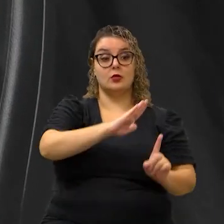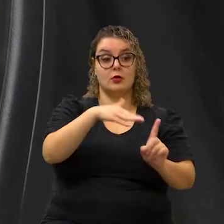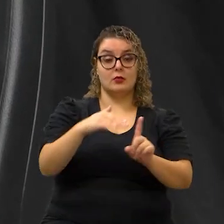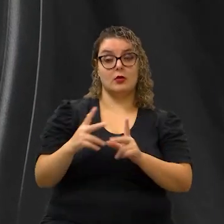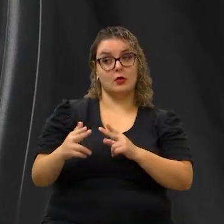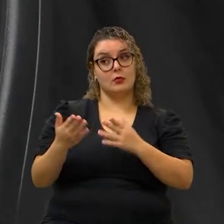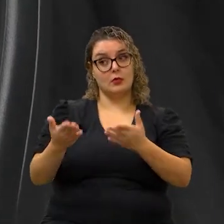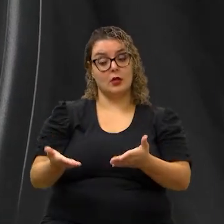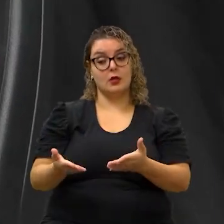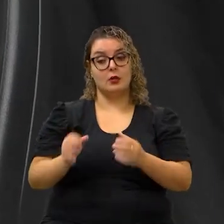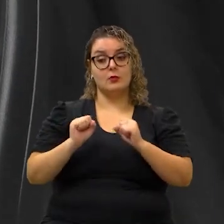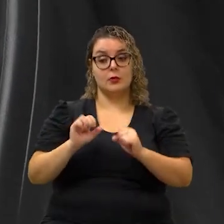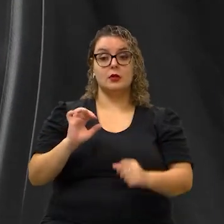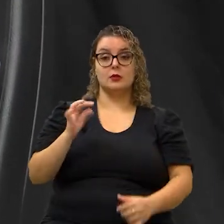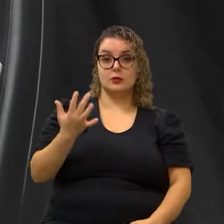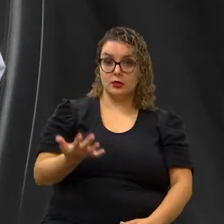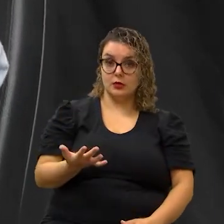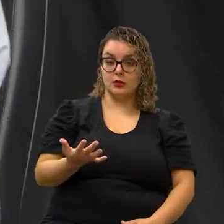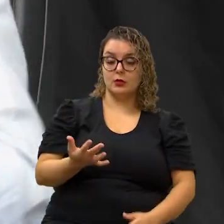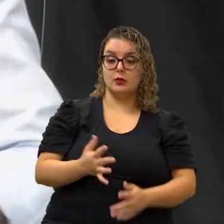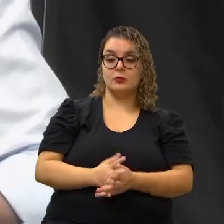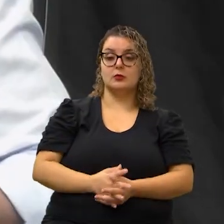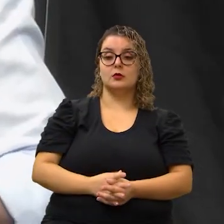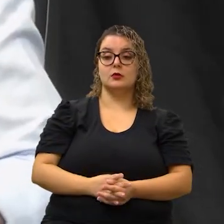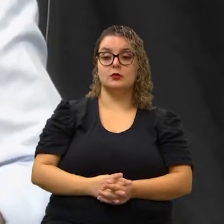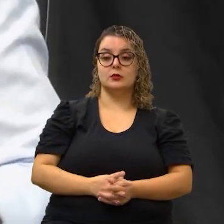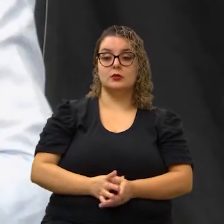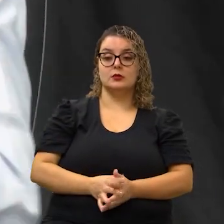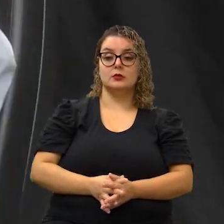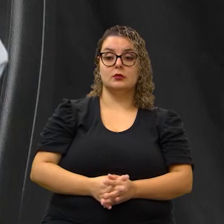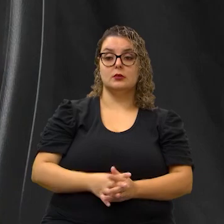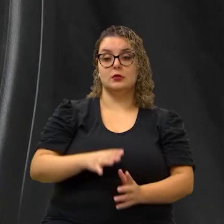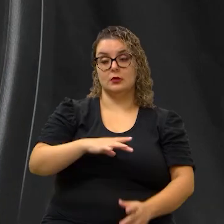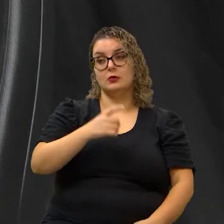que impediu que novas homenagens como essa pudessem ocorrer